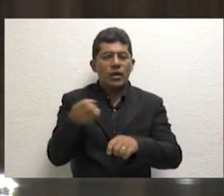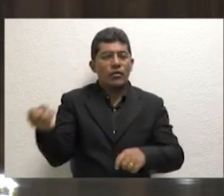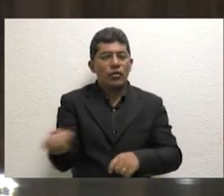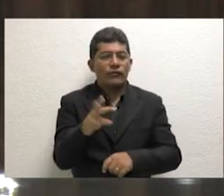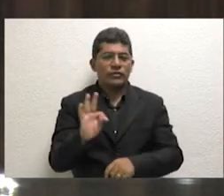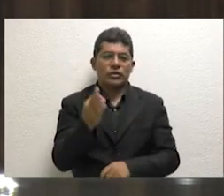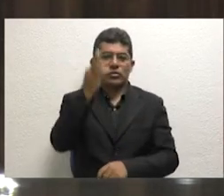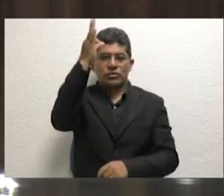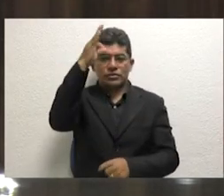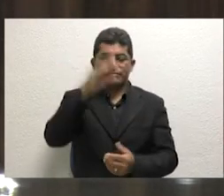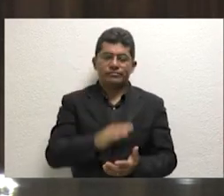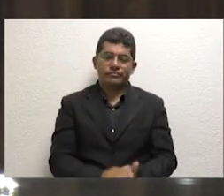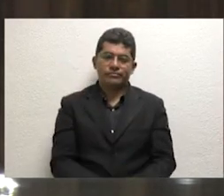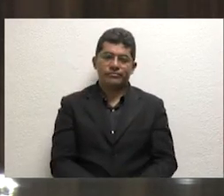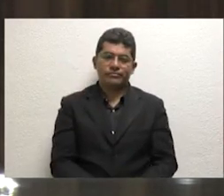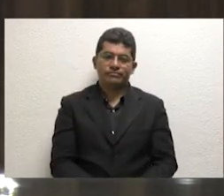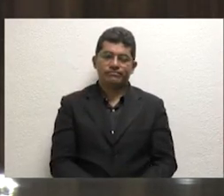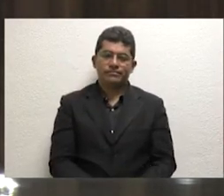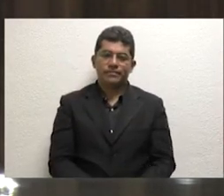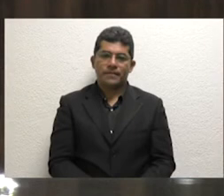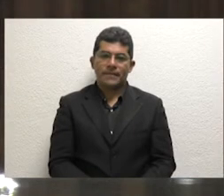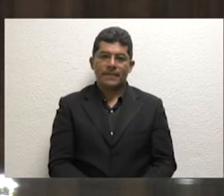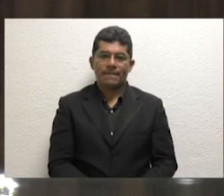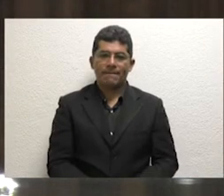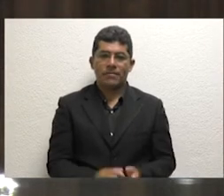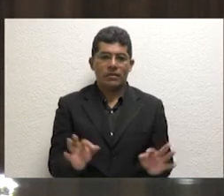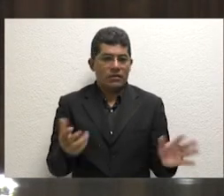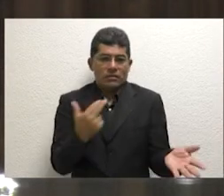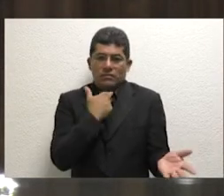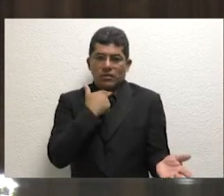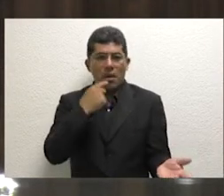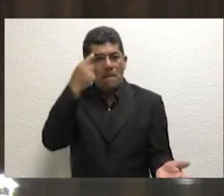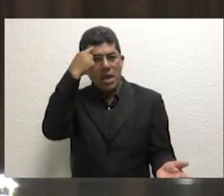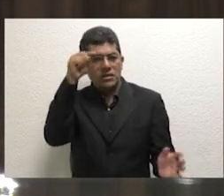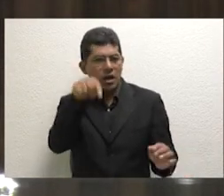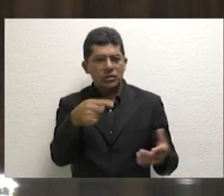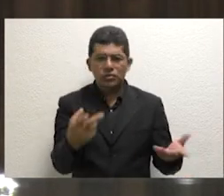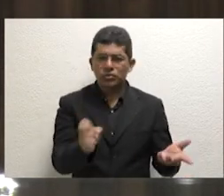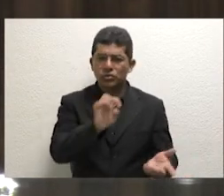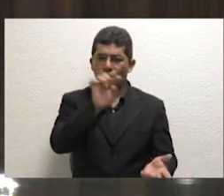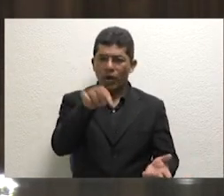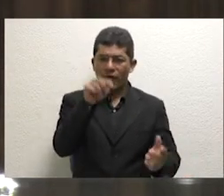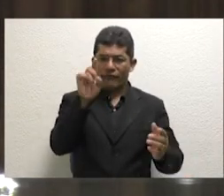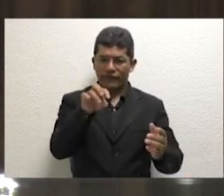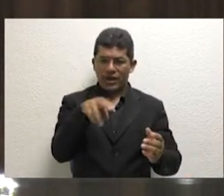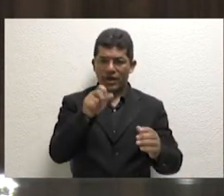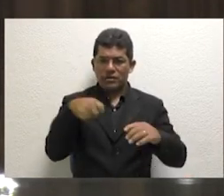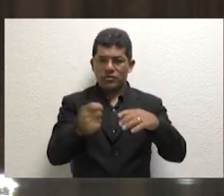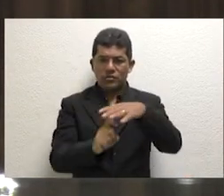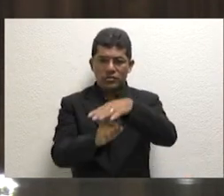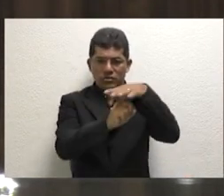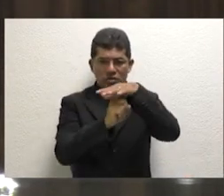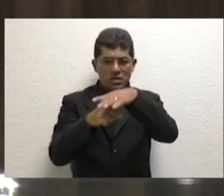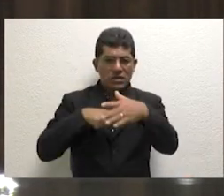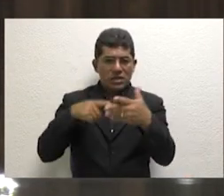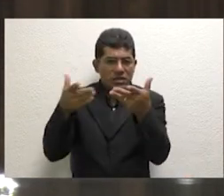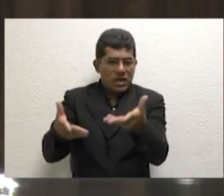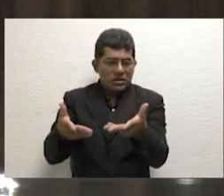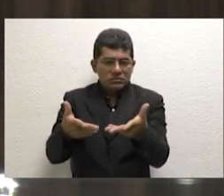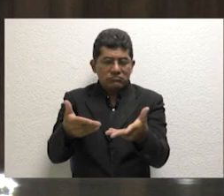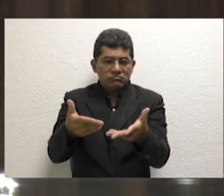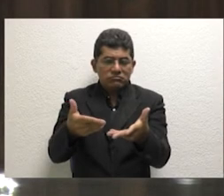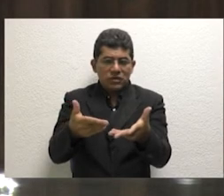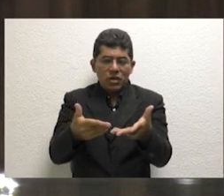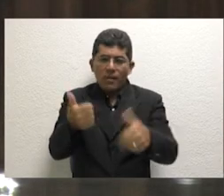fazer aquela atividade nós não podemos pensar que o modelo Zona Franca por si só do jeito que está aí sem uma revisão